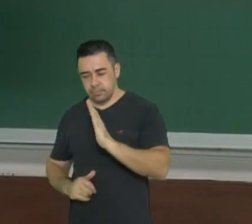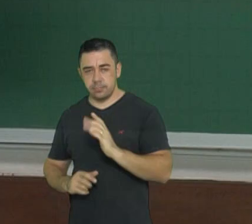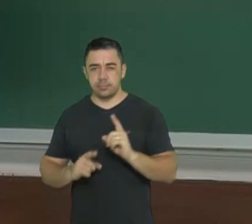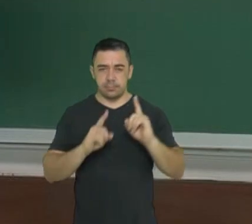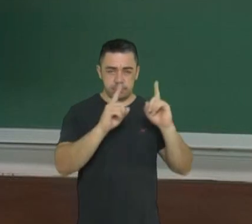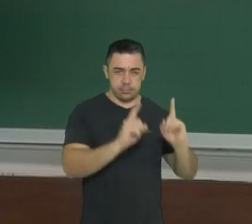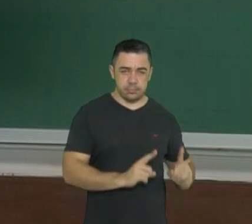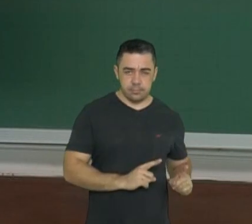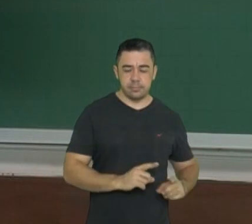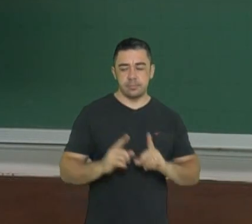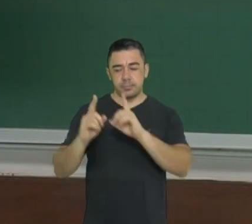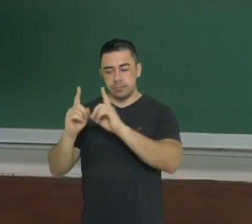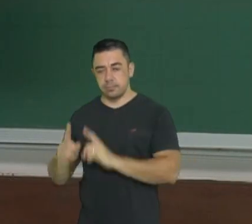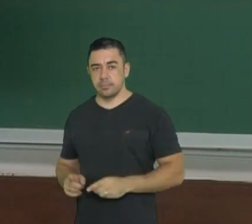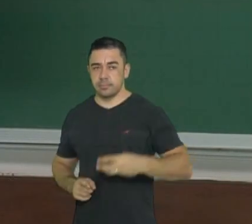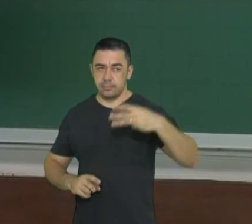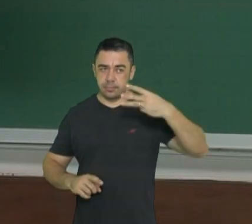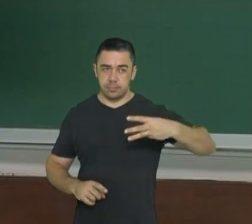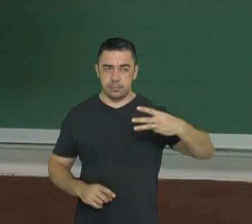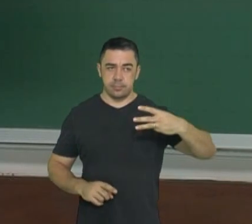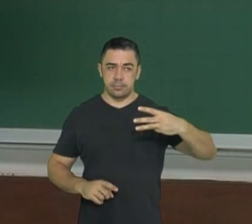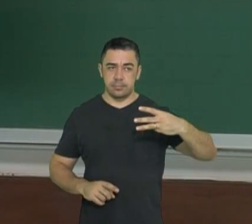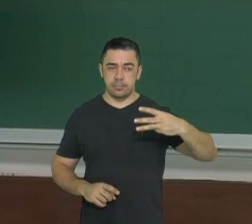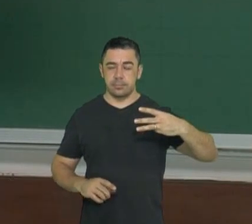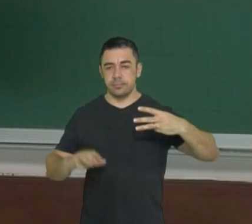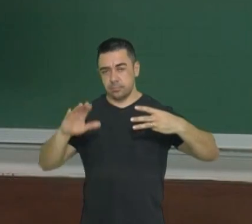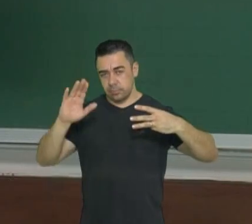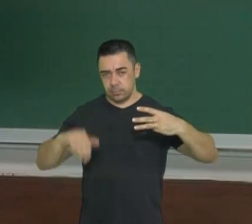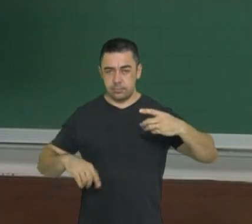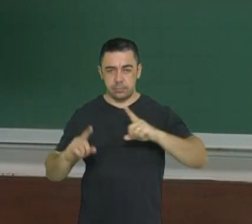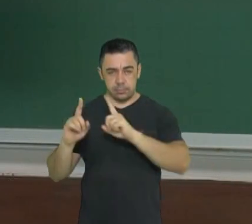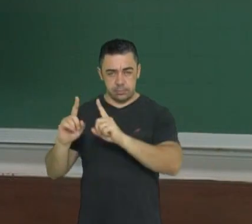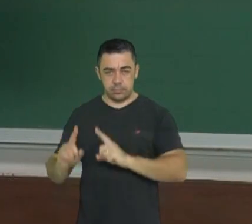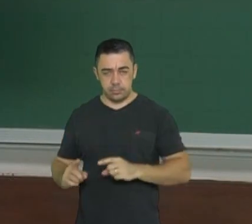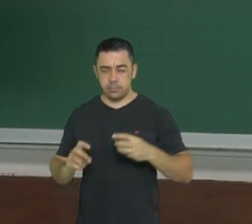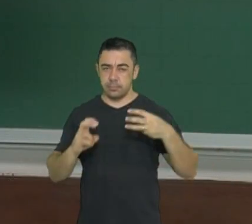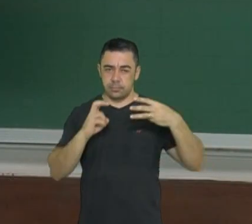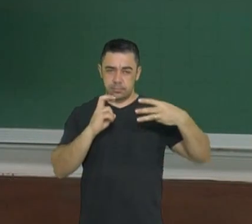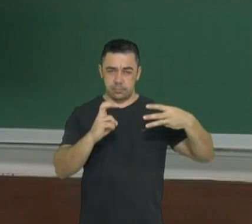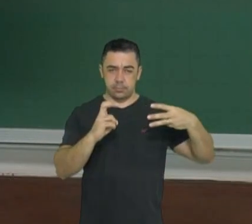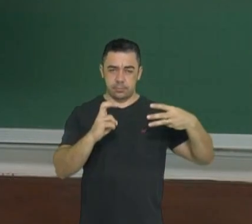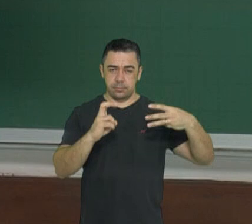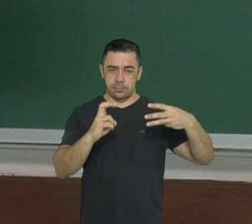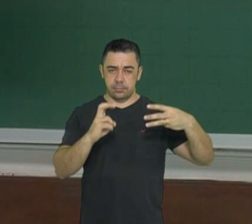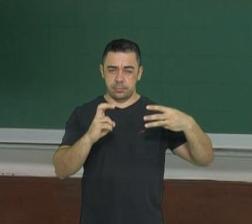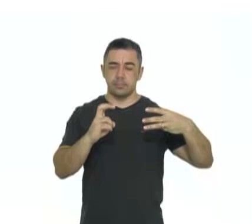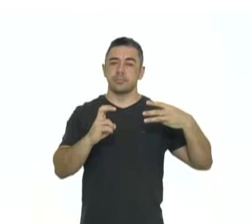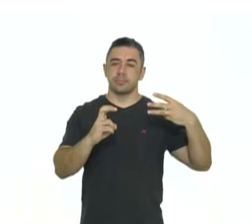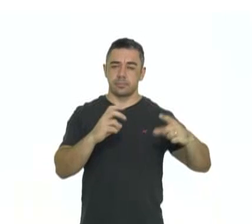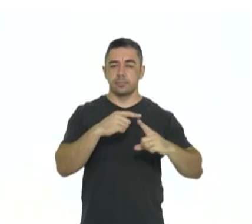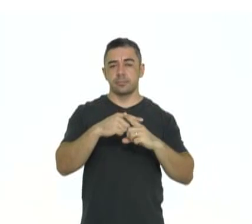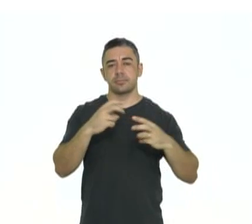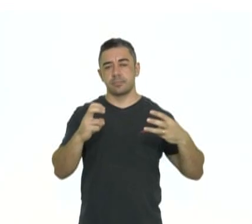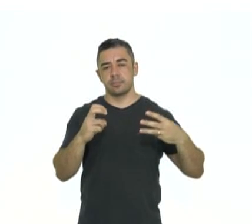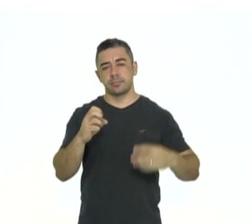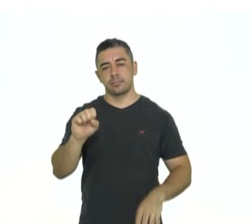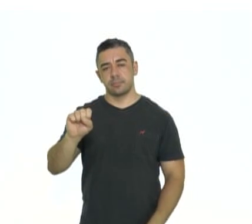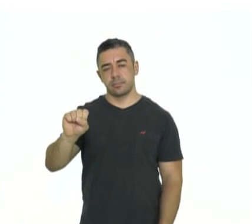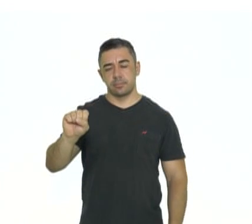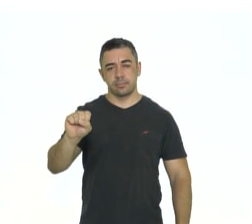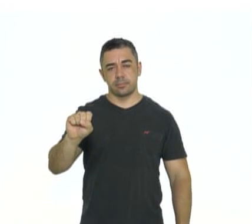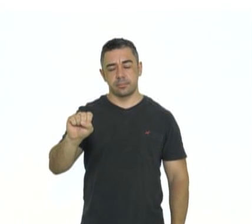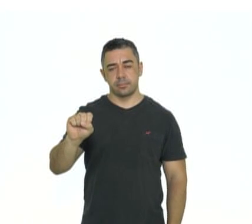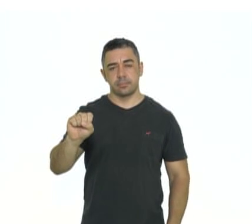33 só o 3 módulo de mais 55 então três mais